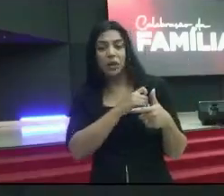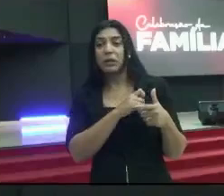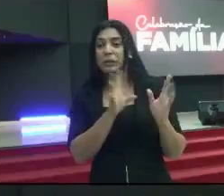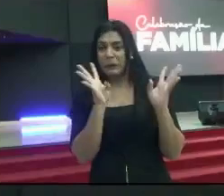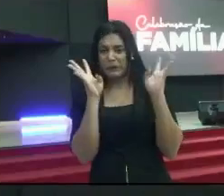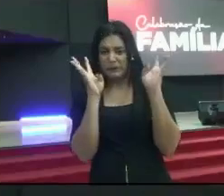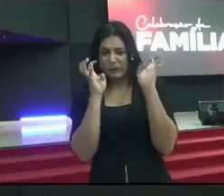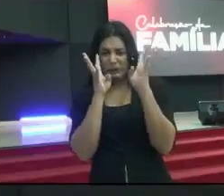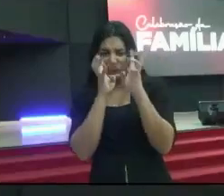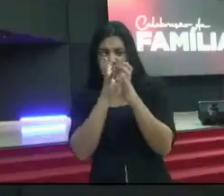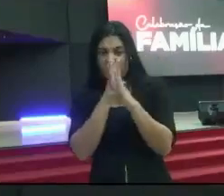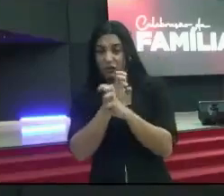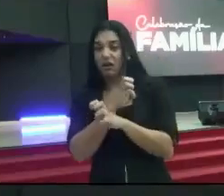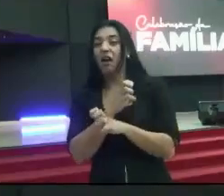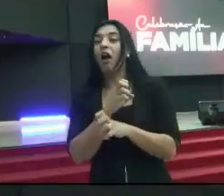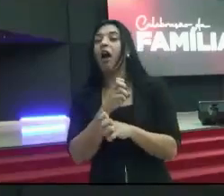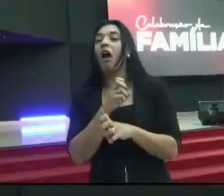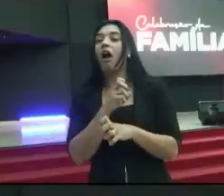são fontes